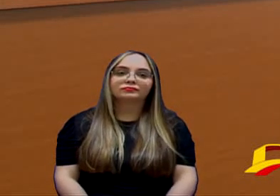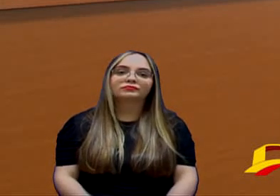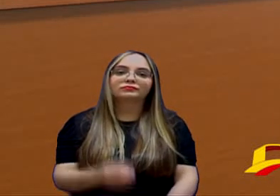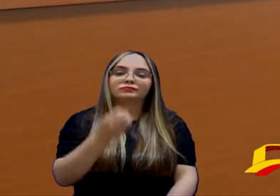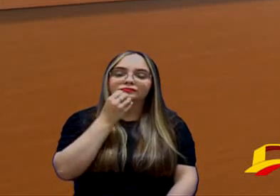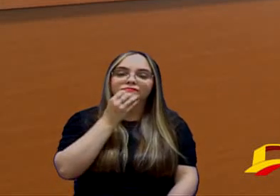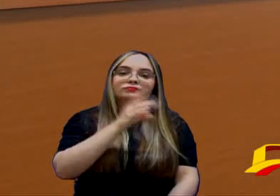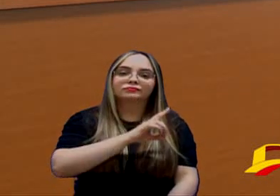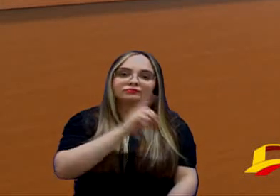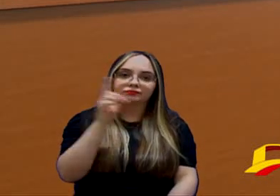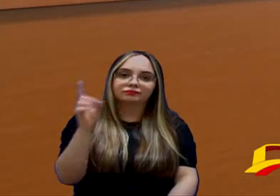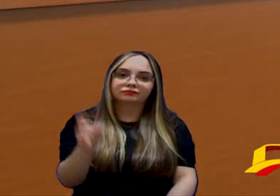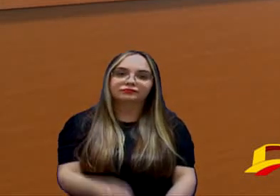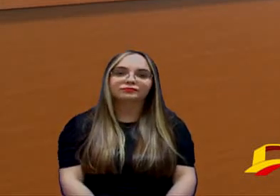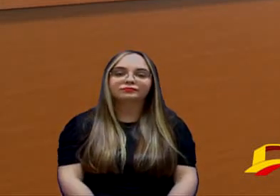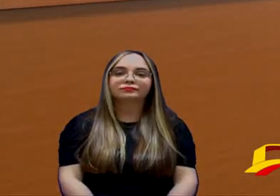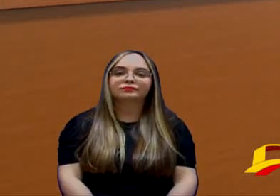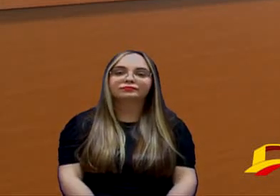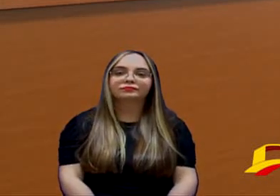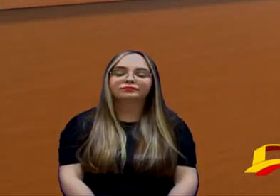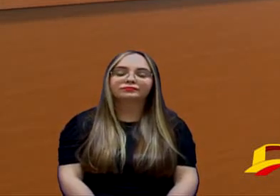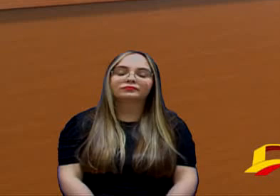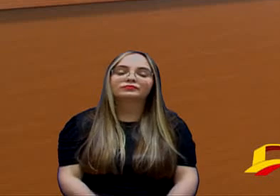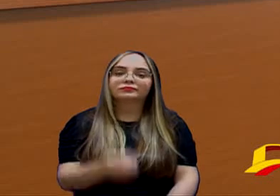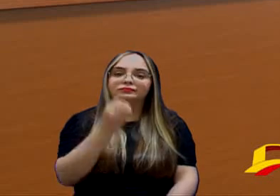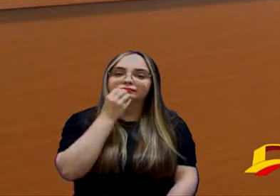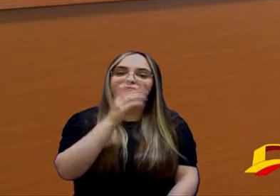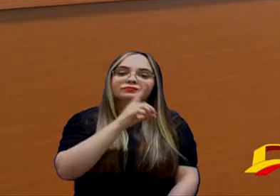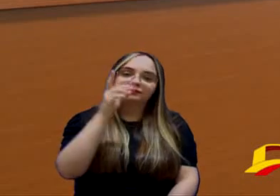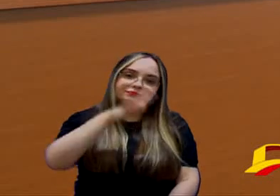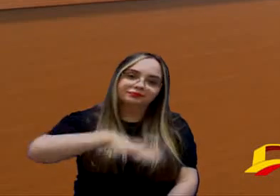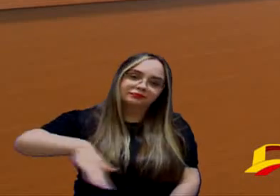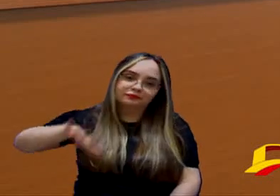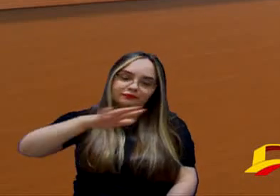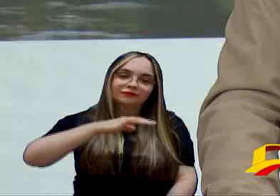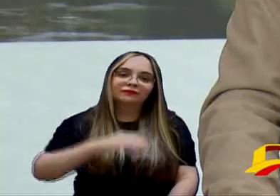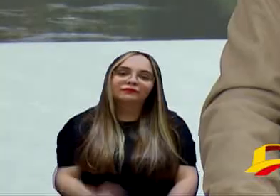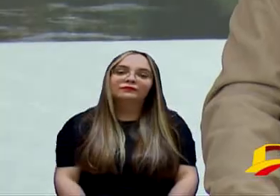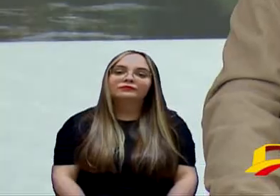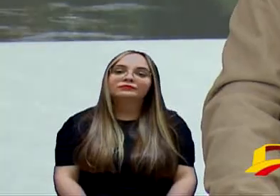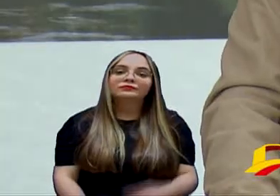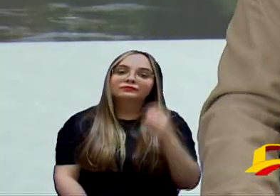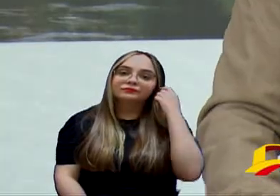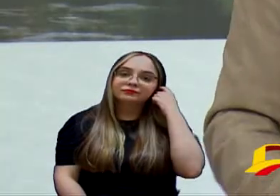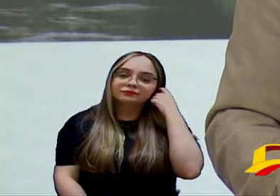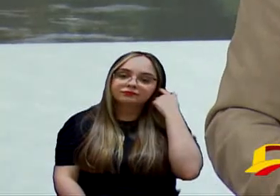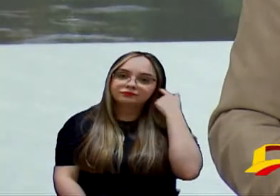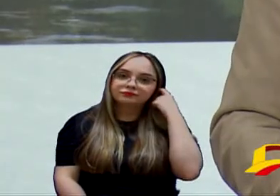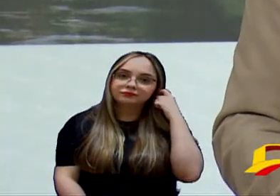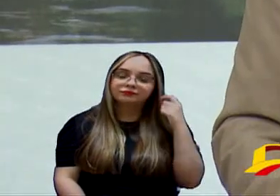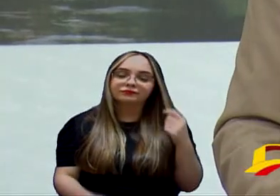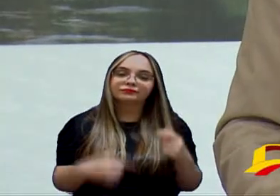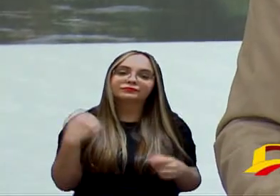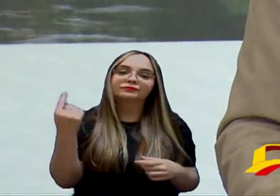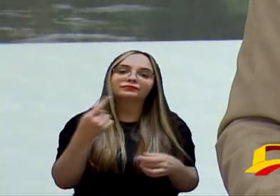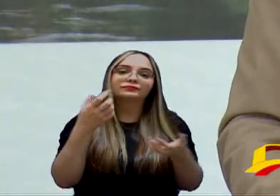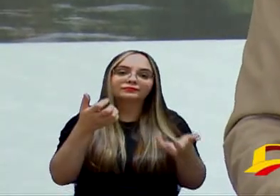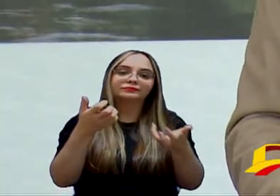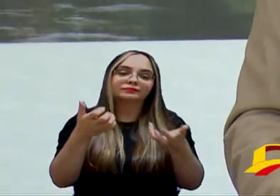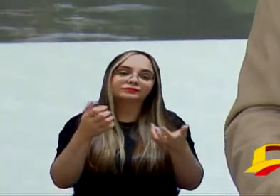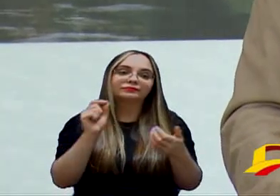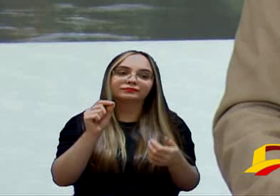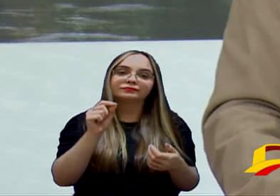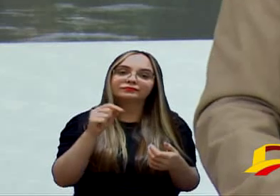Bom dia bom dia bom dia a todos a gente vem aqui trazendo